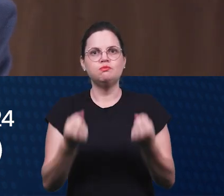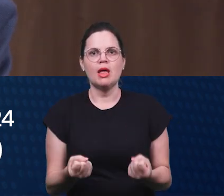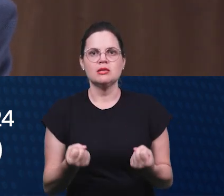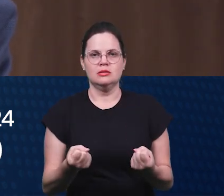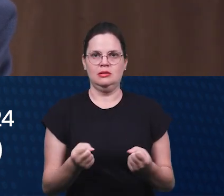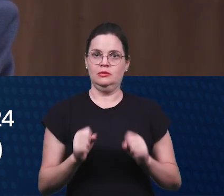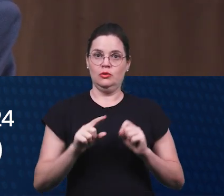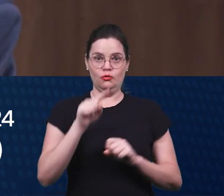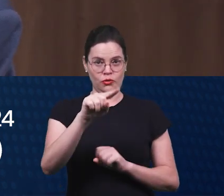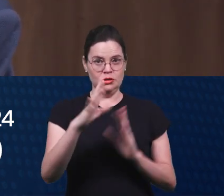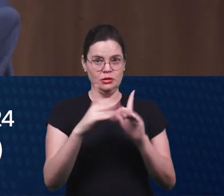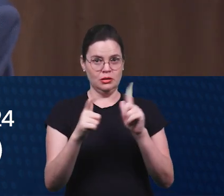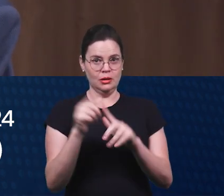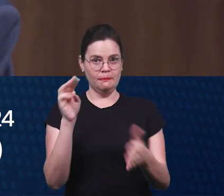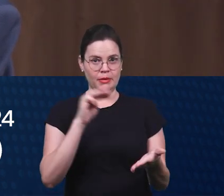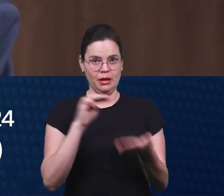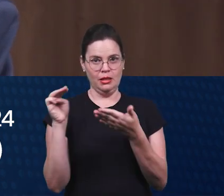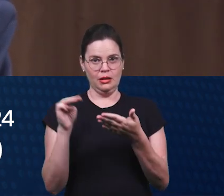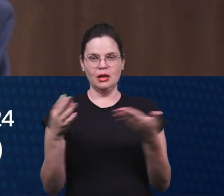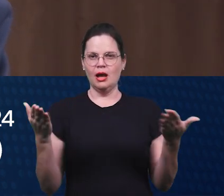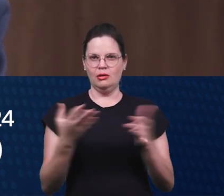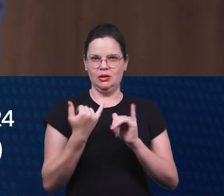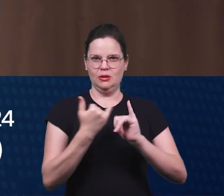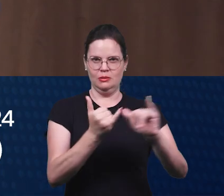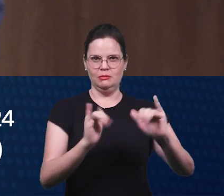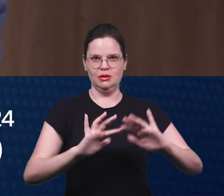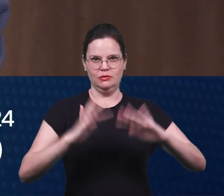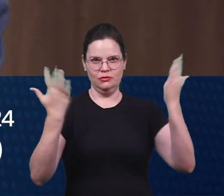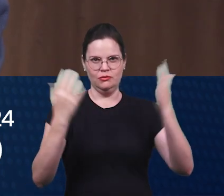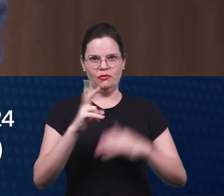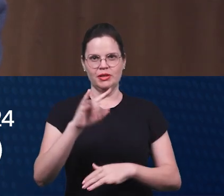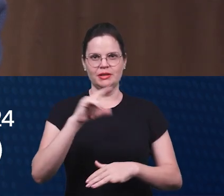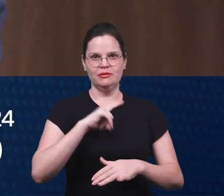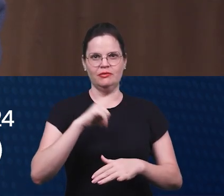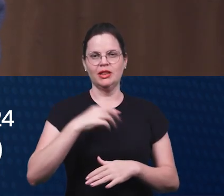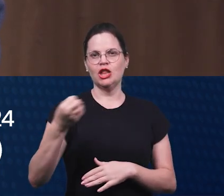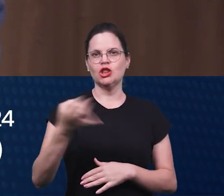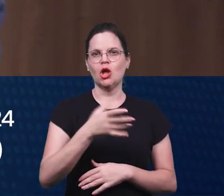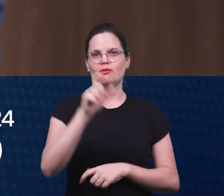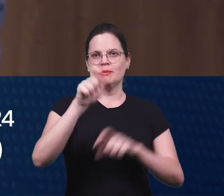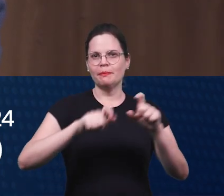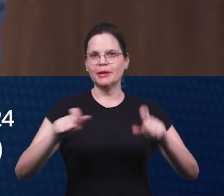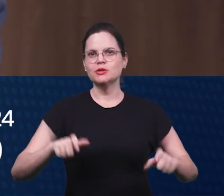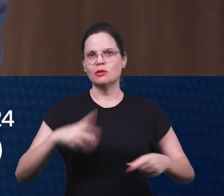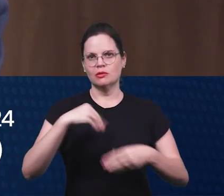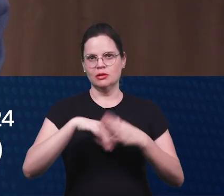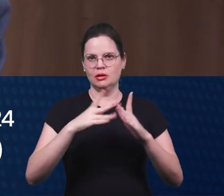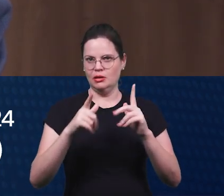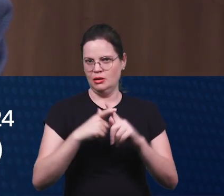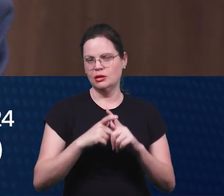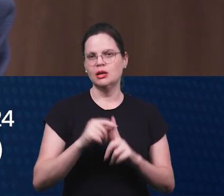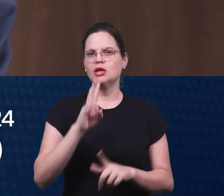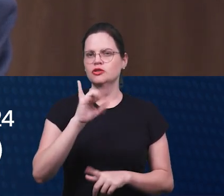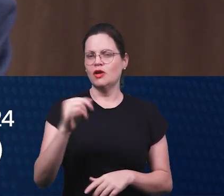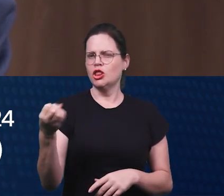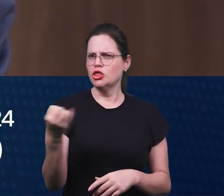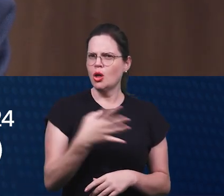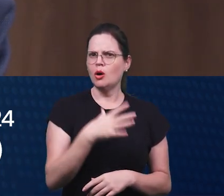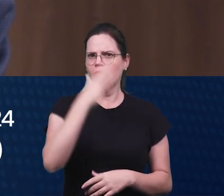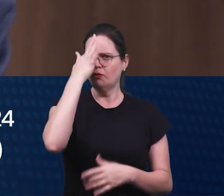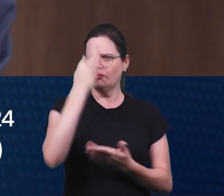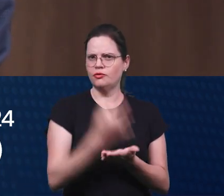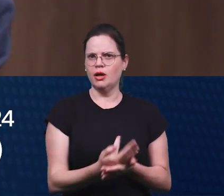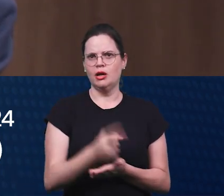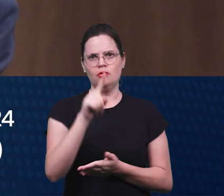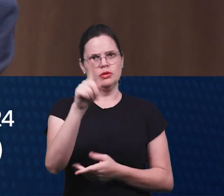Nós estamos agora com trombeta e festa aí, certamente vão receber novas pessoas na igreja, pessoas vão se converter. E você